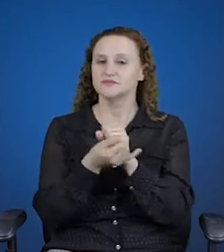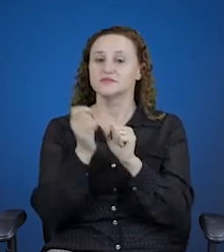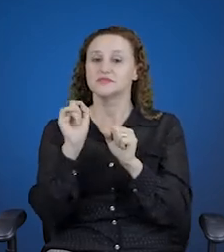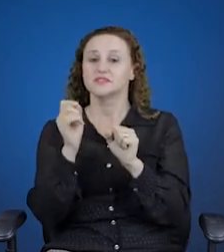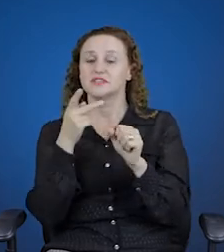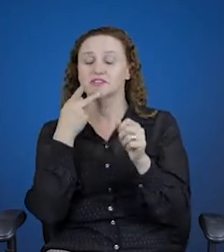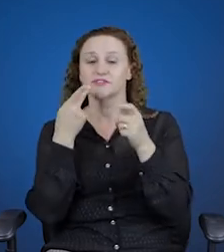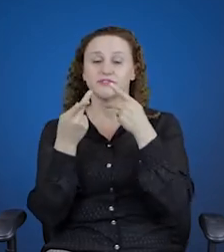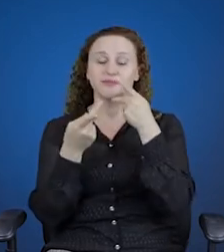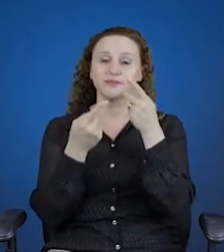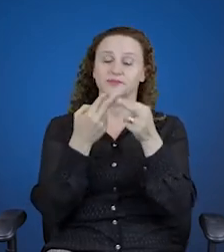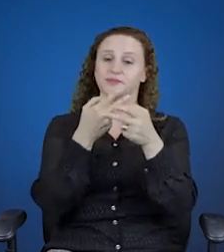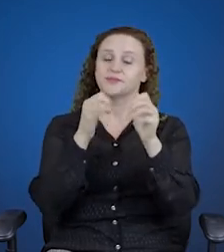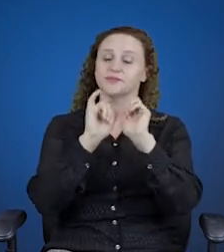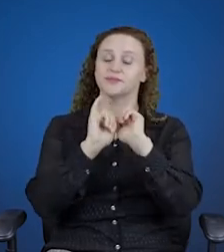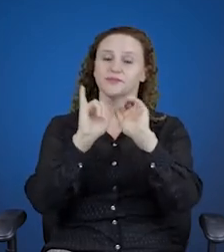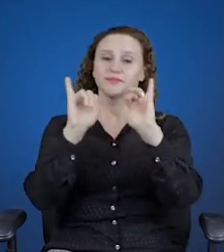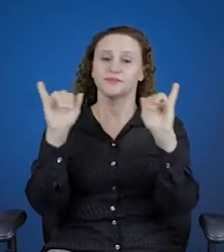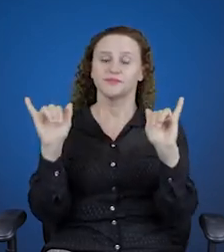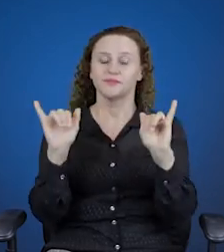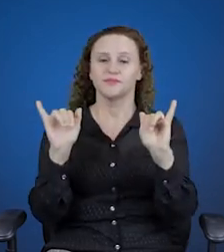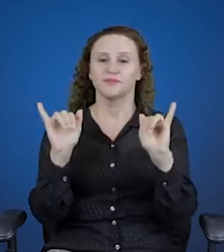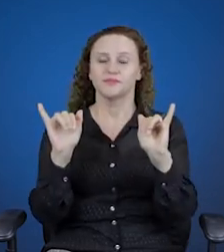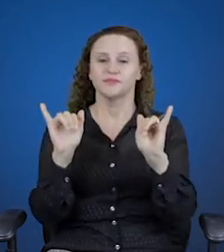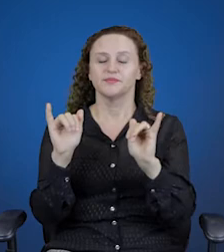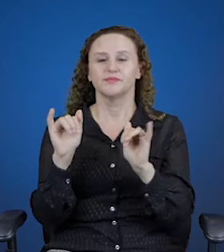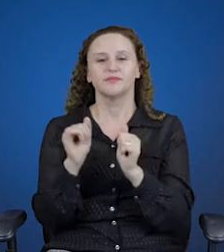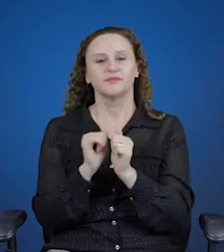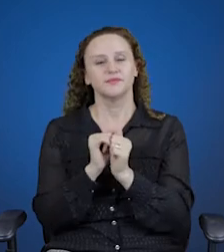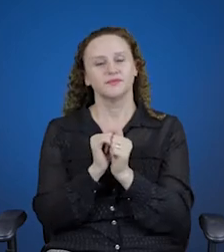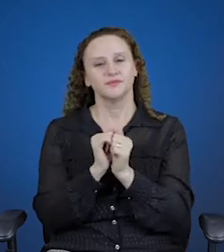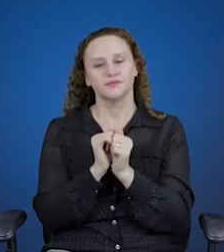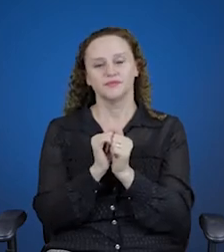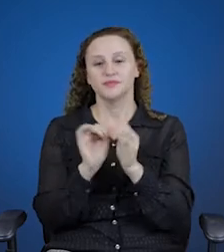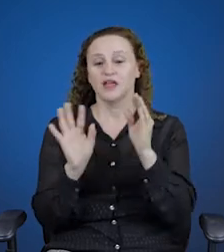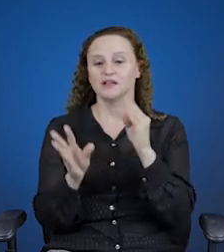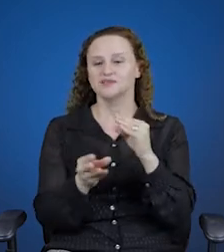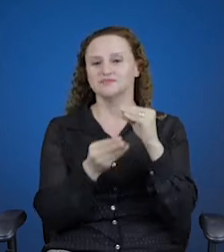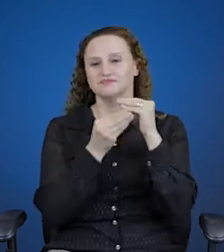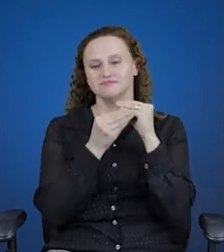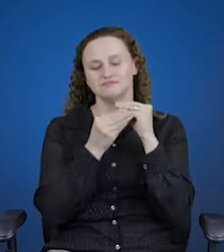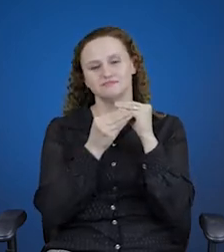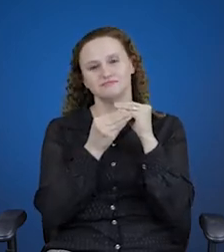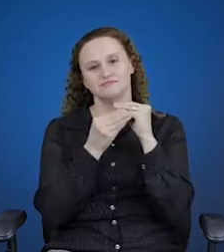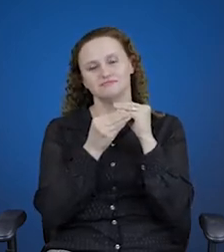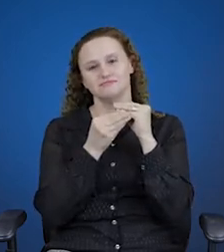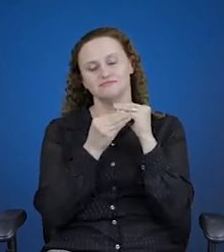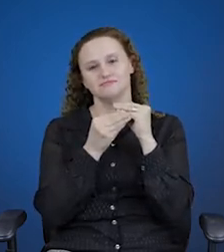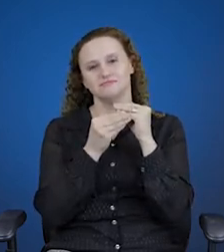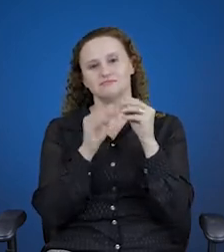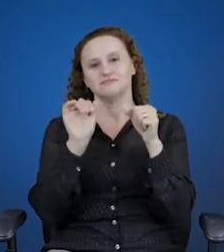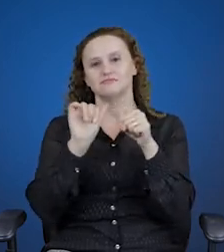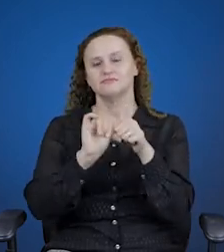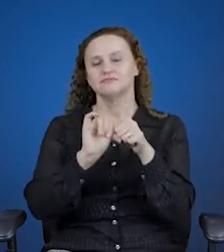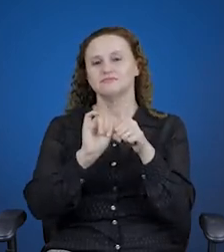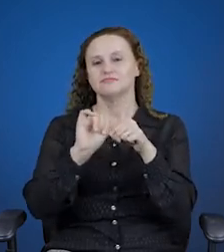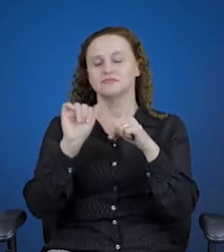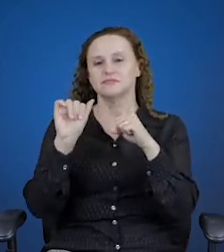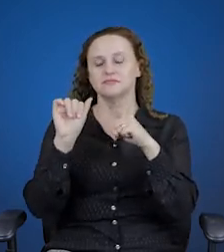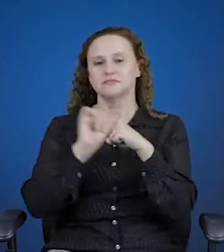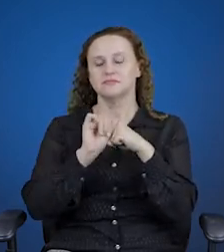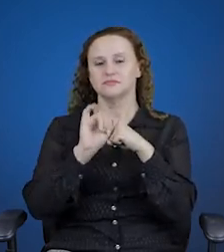declara alguma coisa estamos declarando alguma coisa da Maria atribuindo a ela um